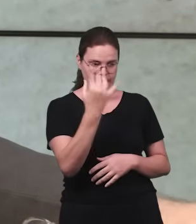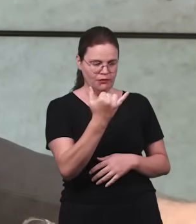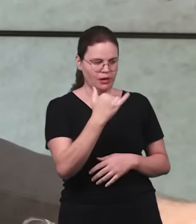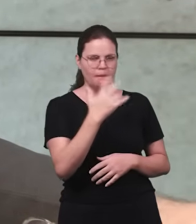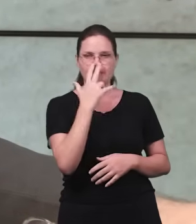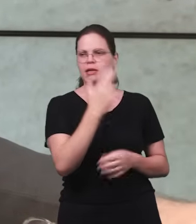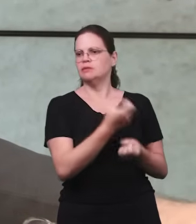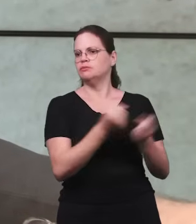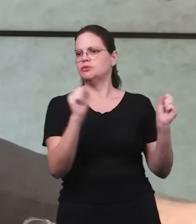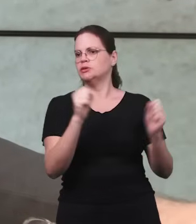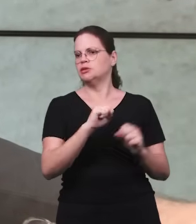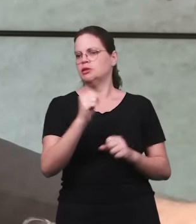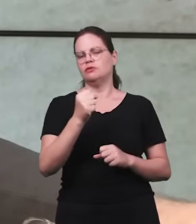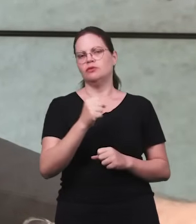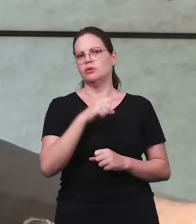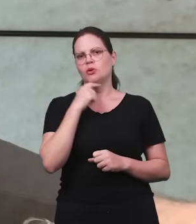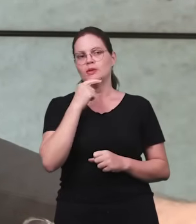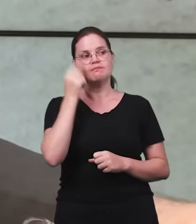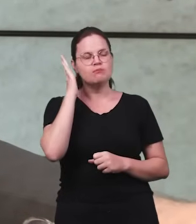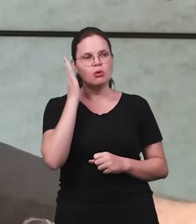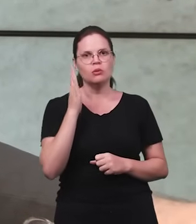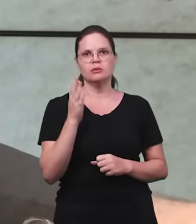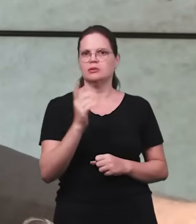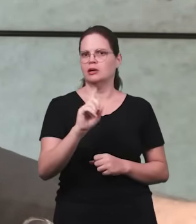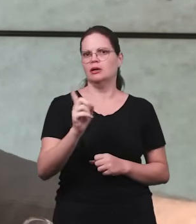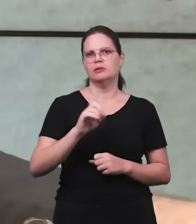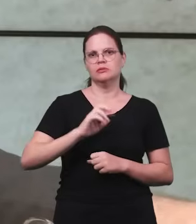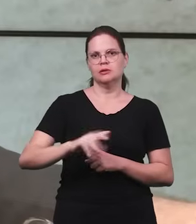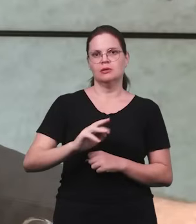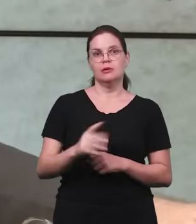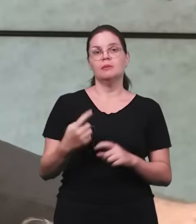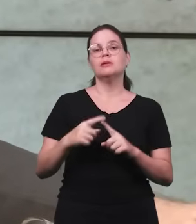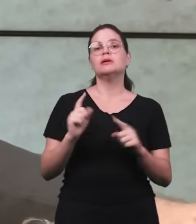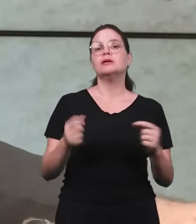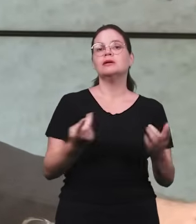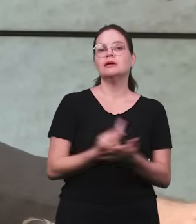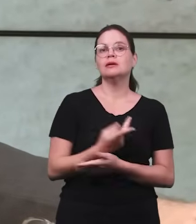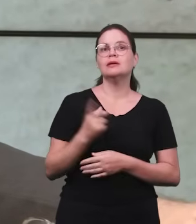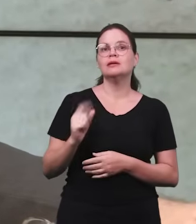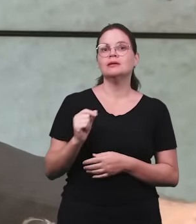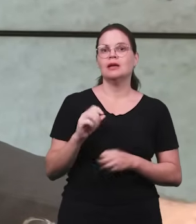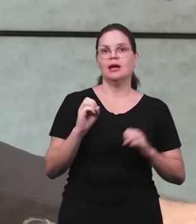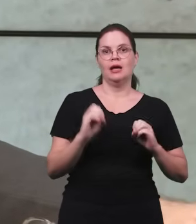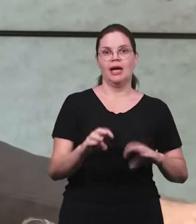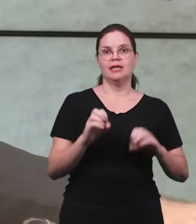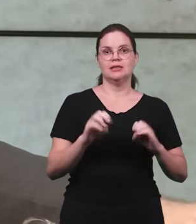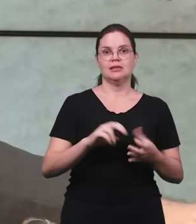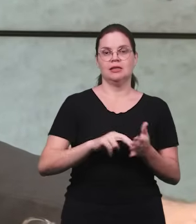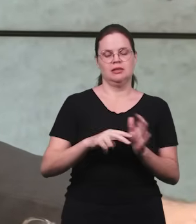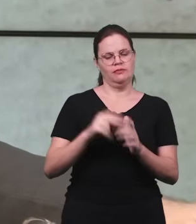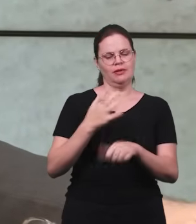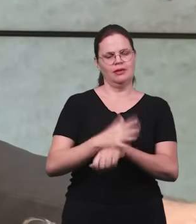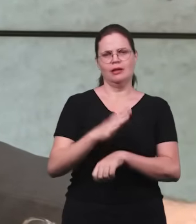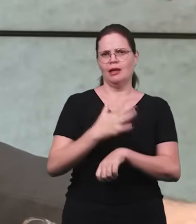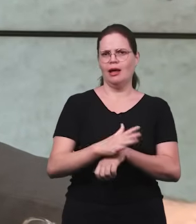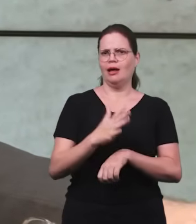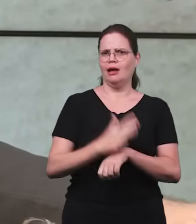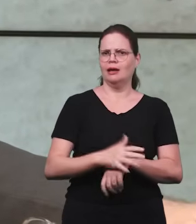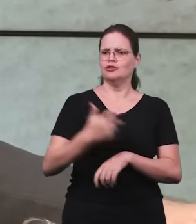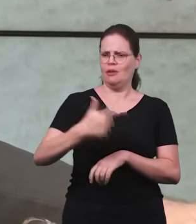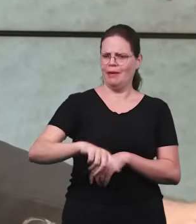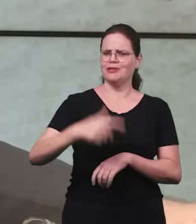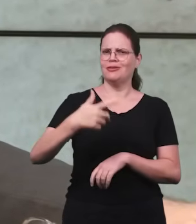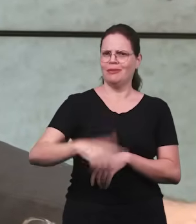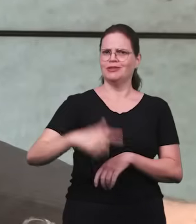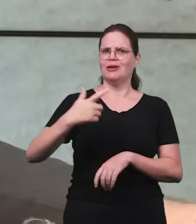aprender. Ou ele não. Aqui, a gente estava até conversando, né? O ensinar, ele significa treinar. É isso aí. Então,